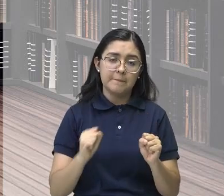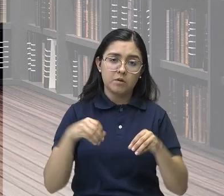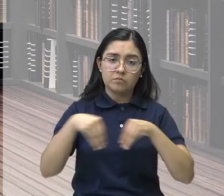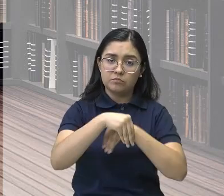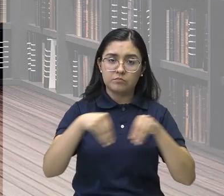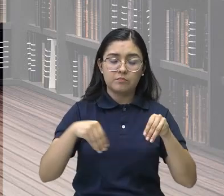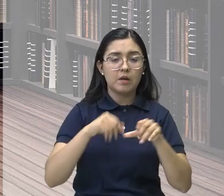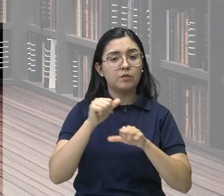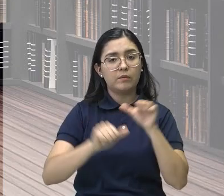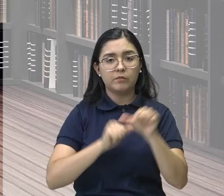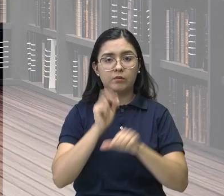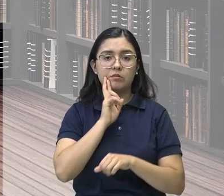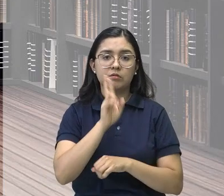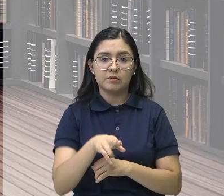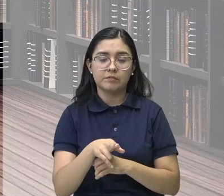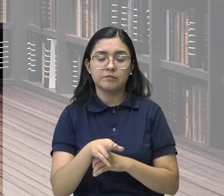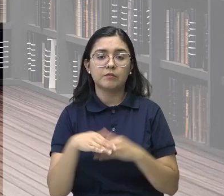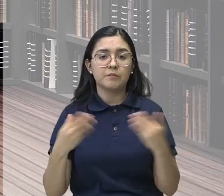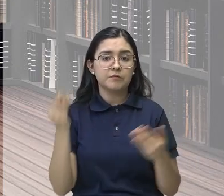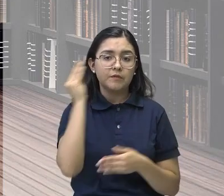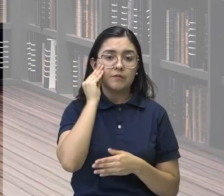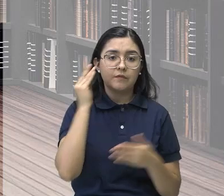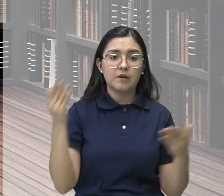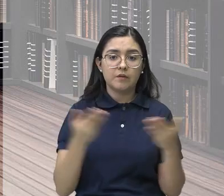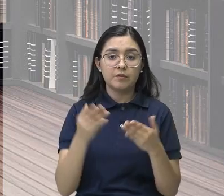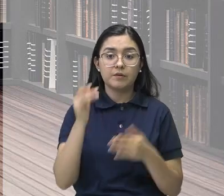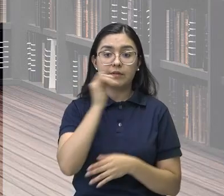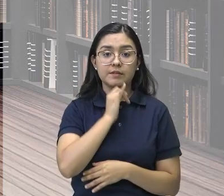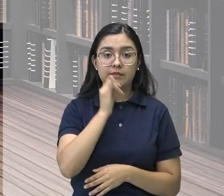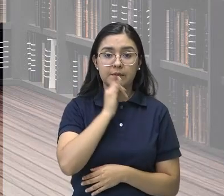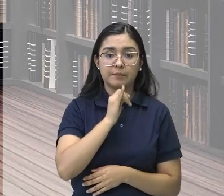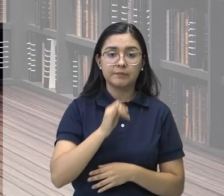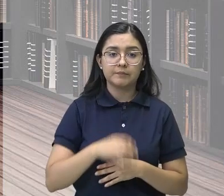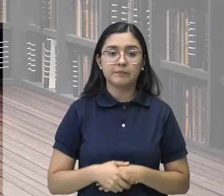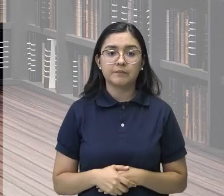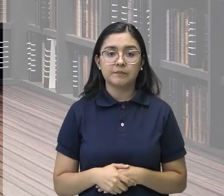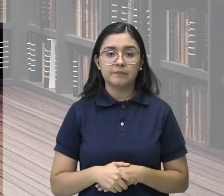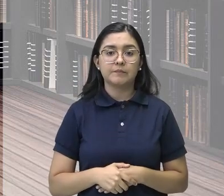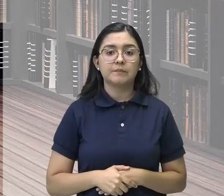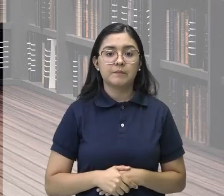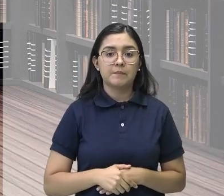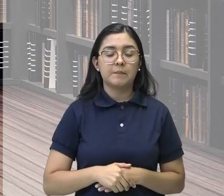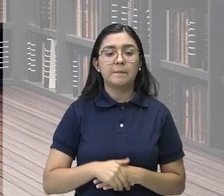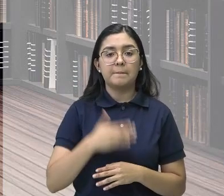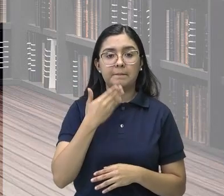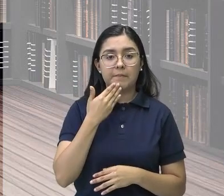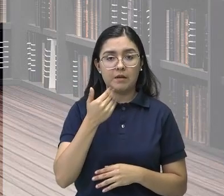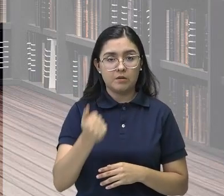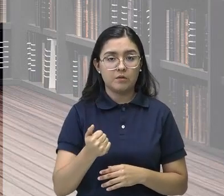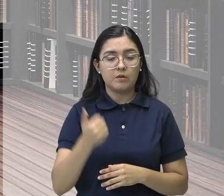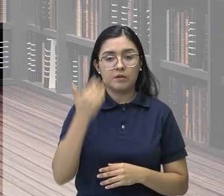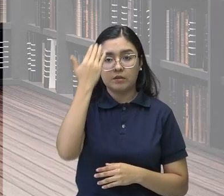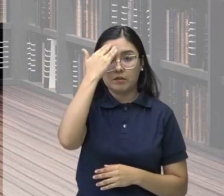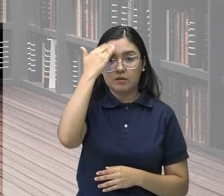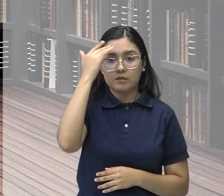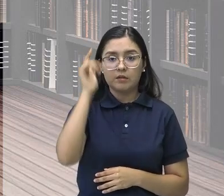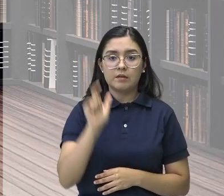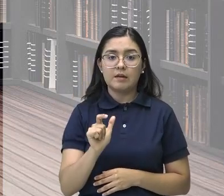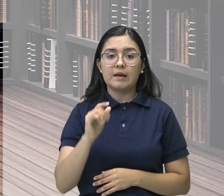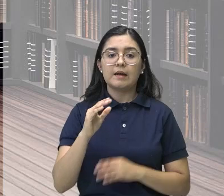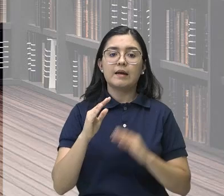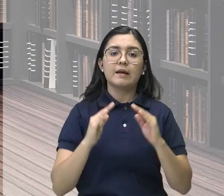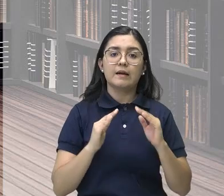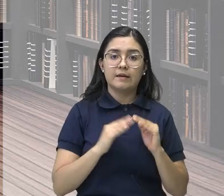sem alterar. Como nós vamos ver agora nesse exemplo, olha aí. Para um melhor entendimento, observe a palavra